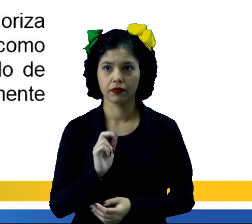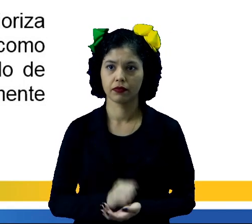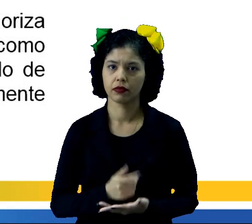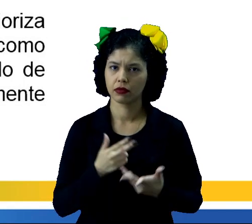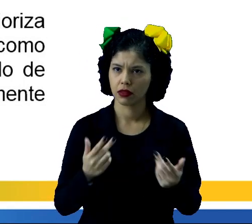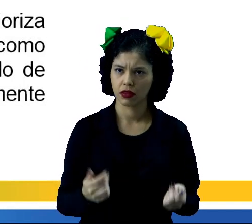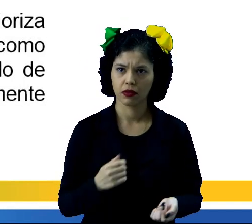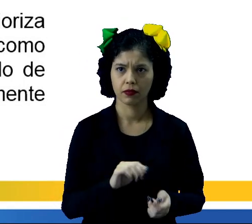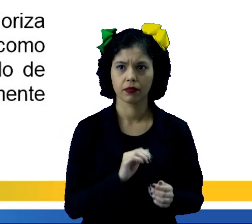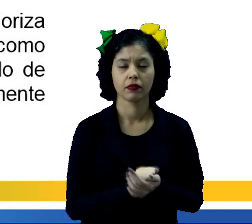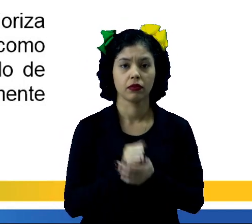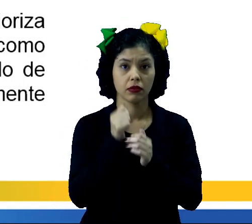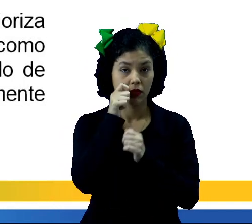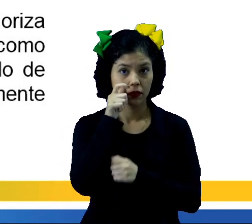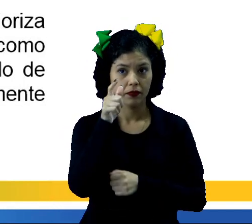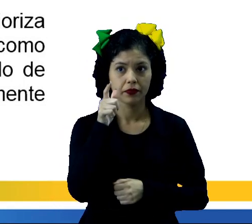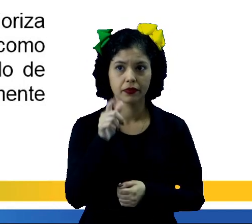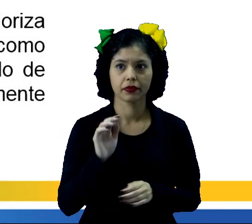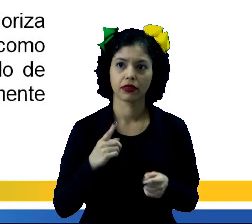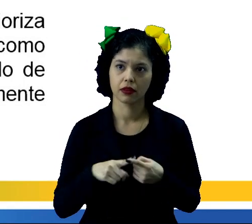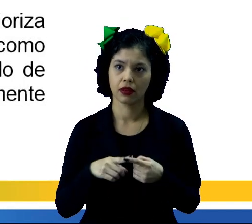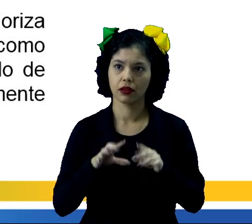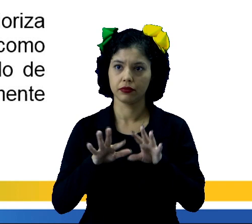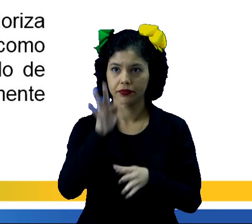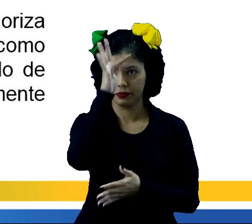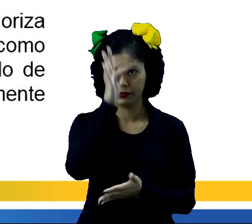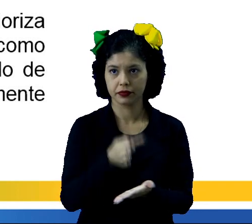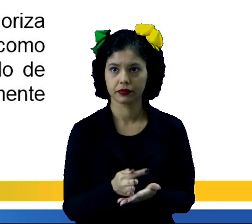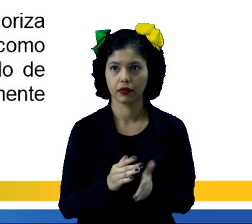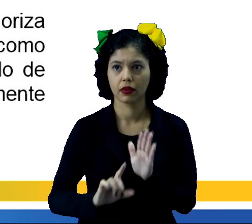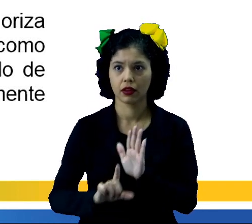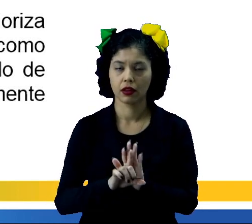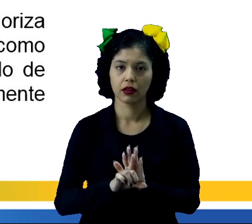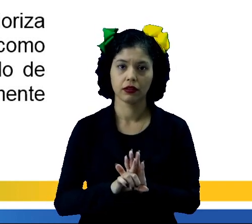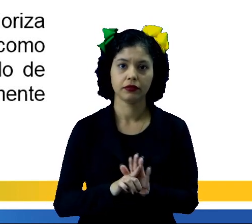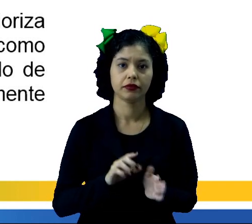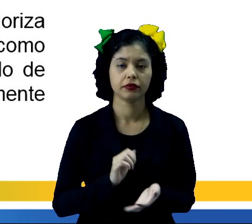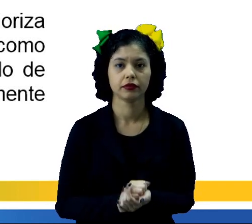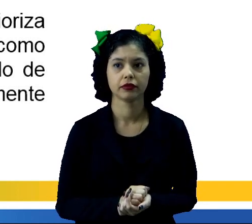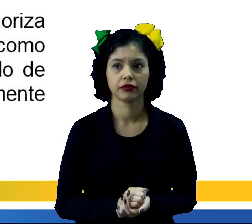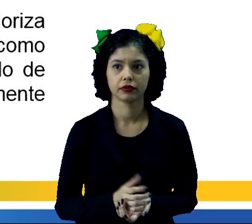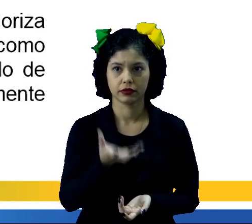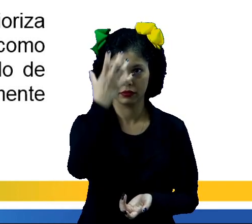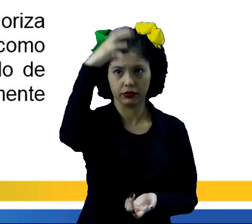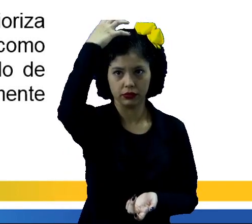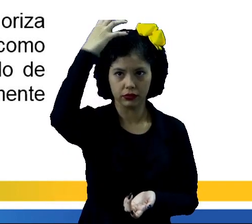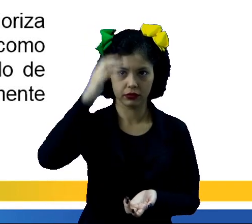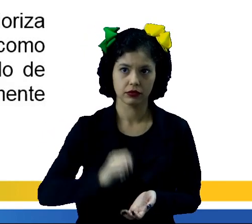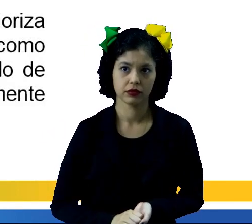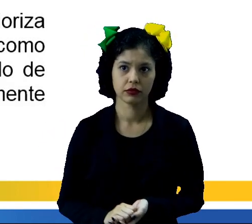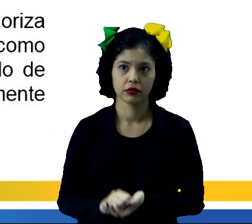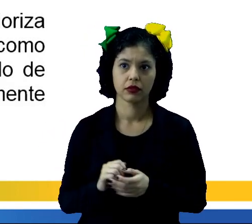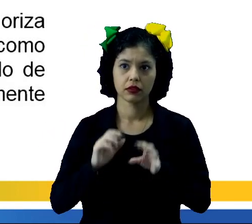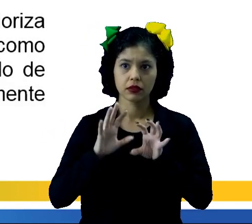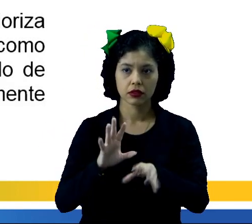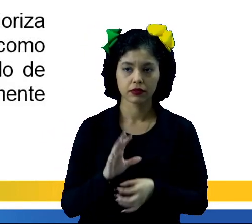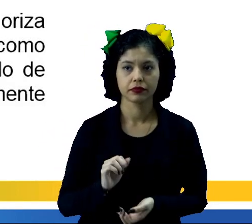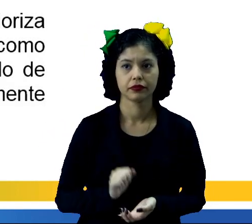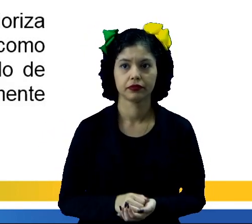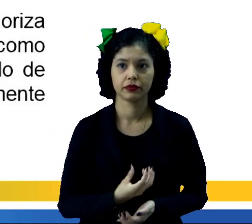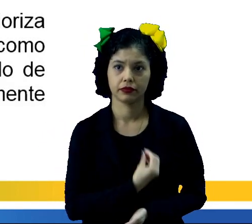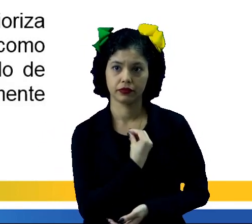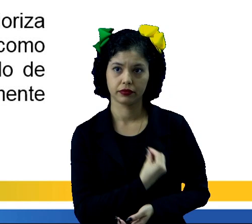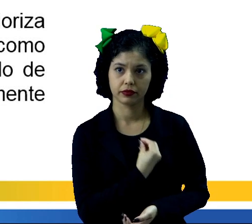coisa digna de espanto, Porque assim como fé, não tem fé, nem lei, nem rei. E dessa